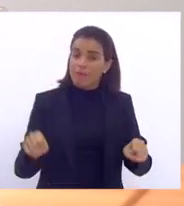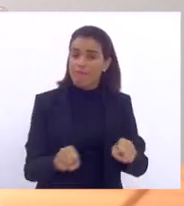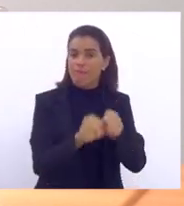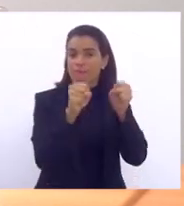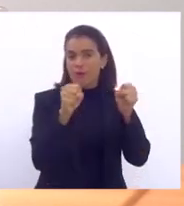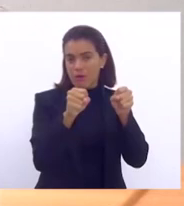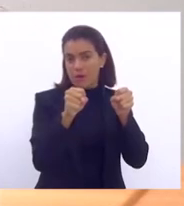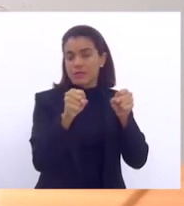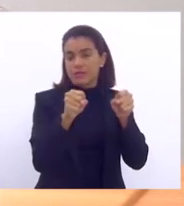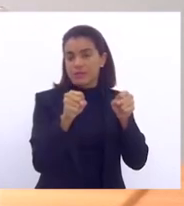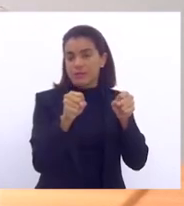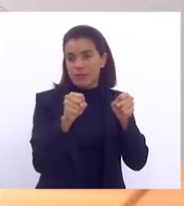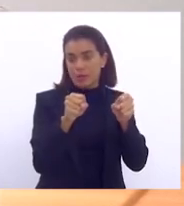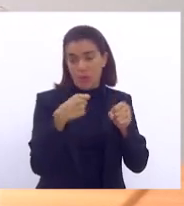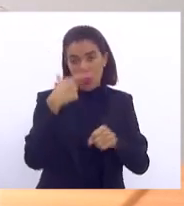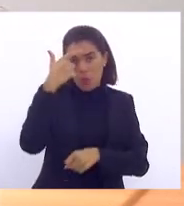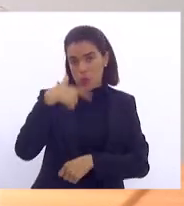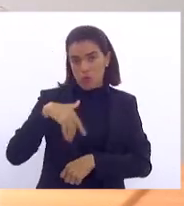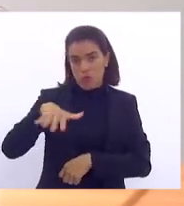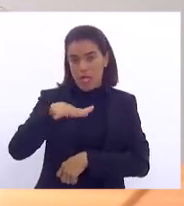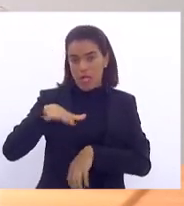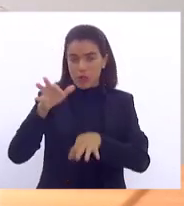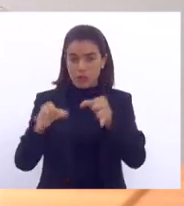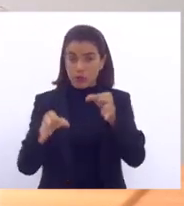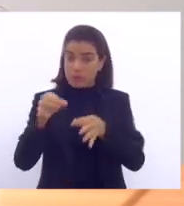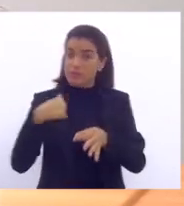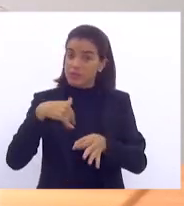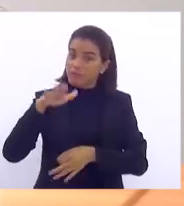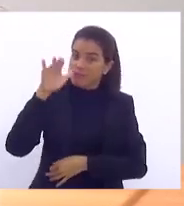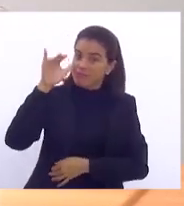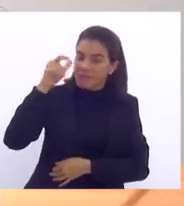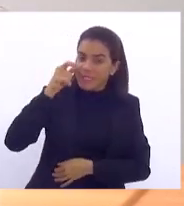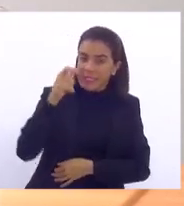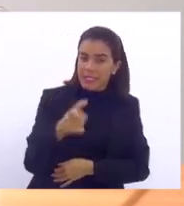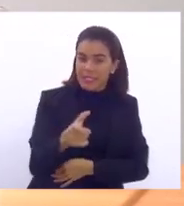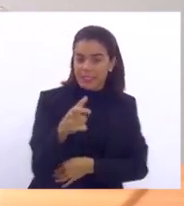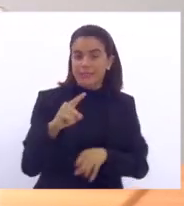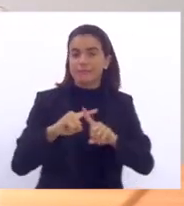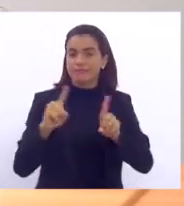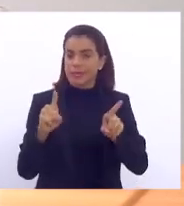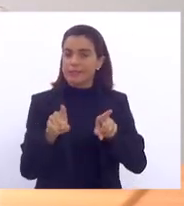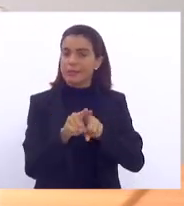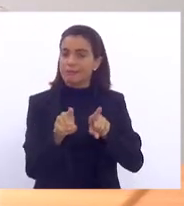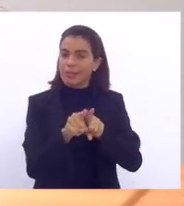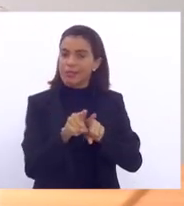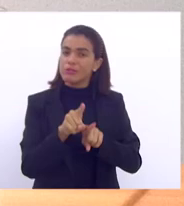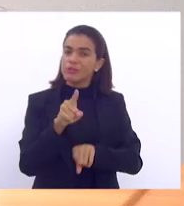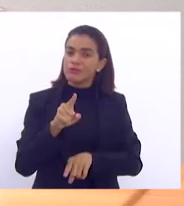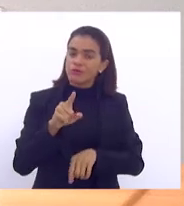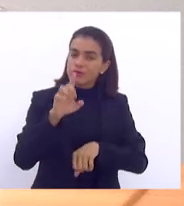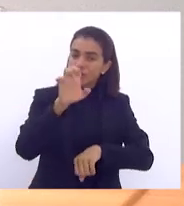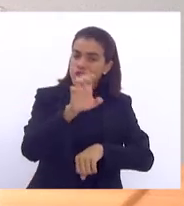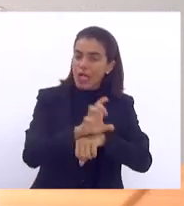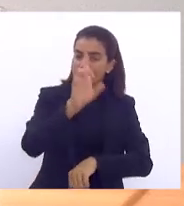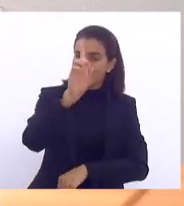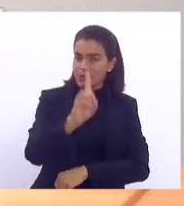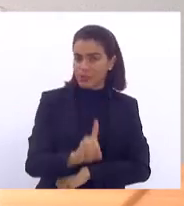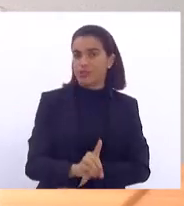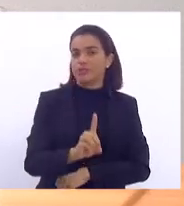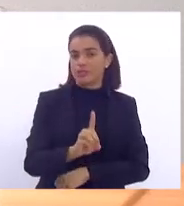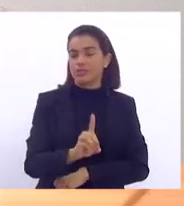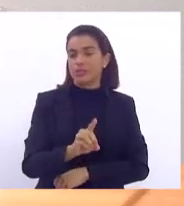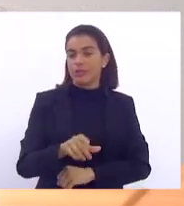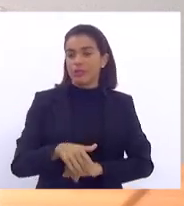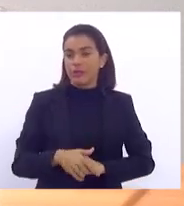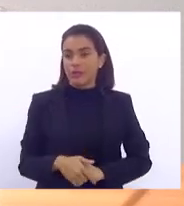eu não sou jurista Mas como eu falei sou muito curiosa do tema e do Estado democrático de direito eh hoje eu brinco